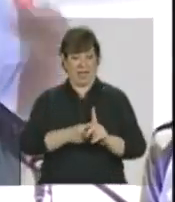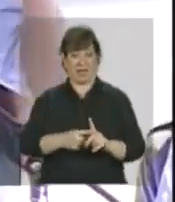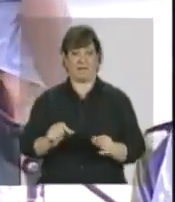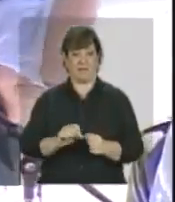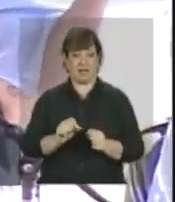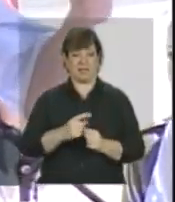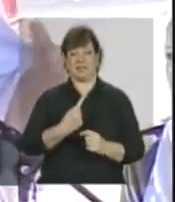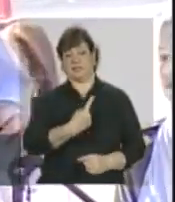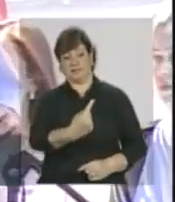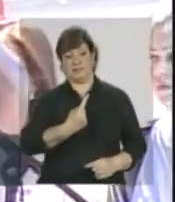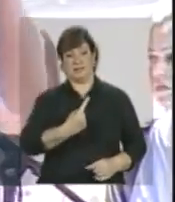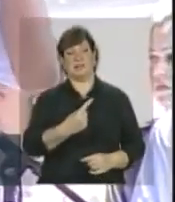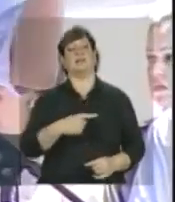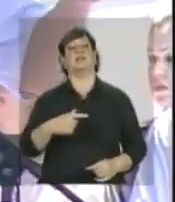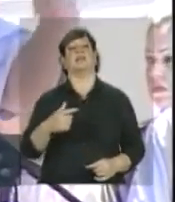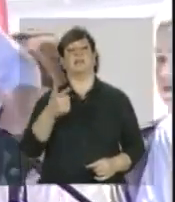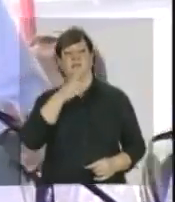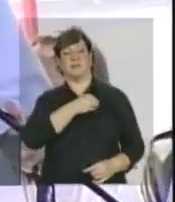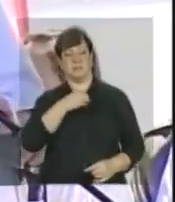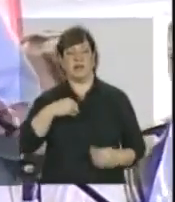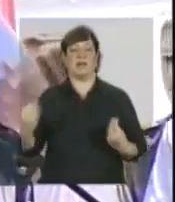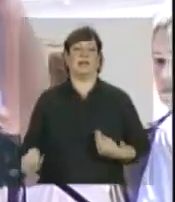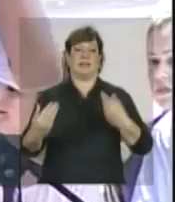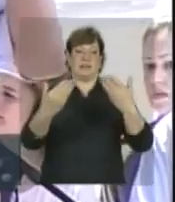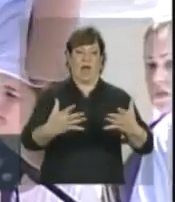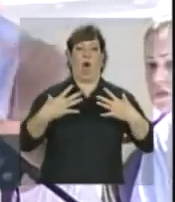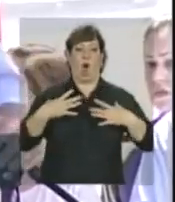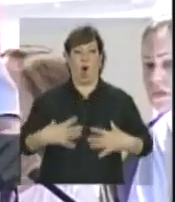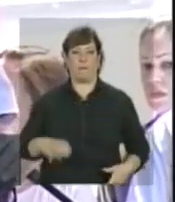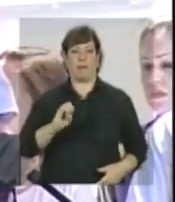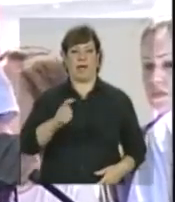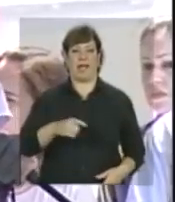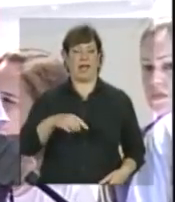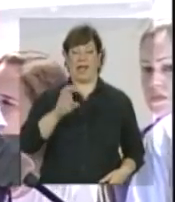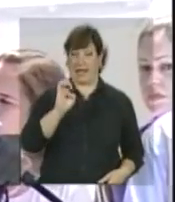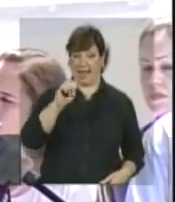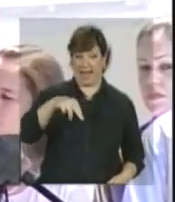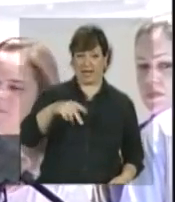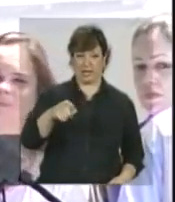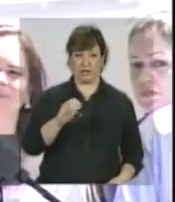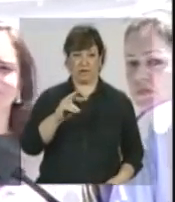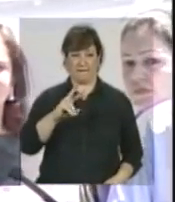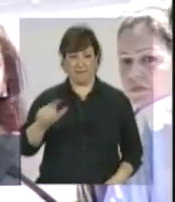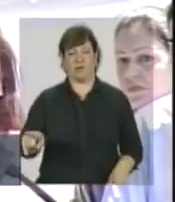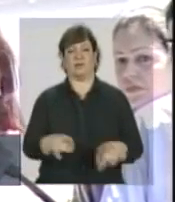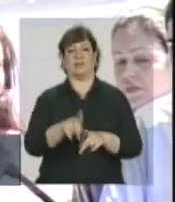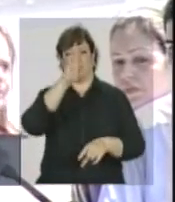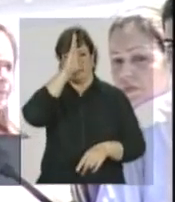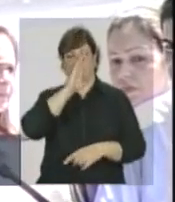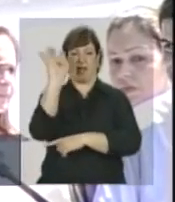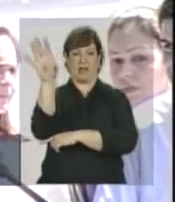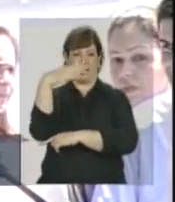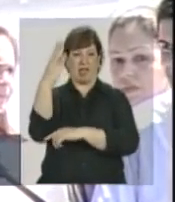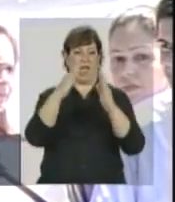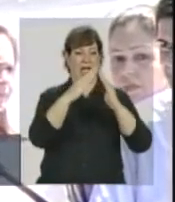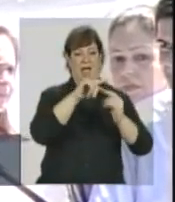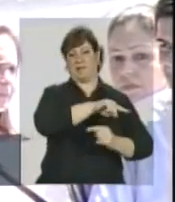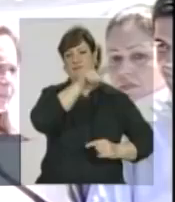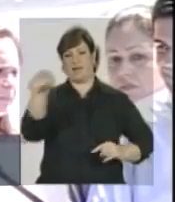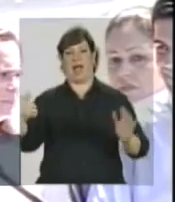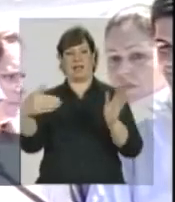família ganha um enxoval, ganha a visita à maternidade e ganha o transporte público gratuito com ambulância de casa até